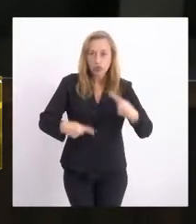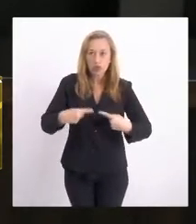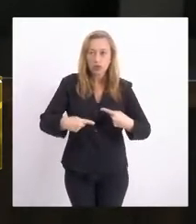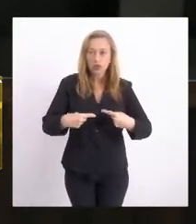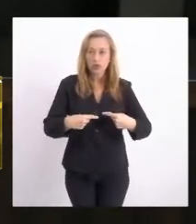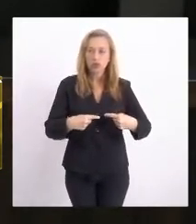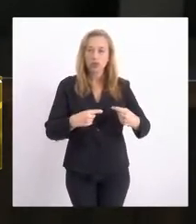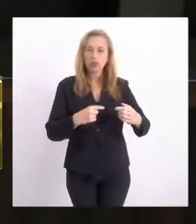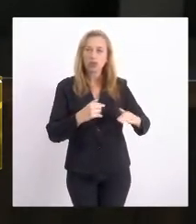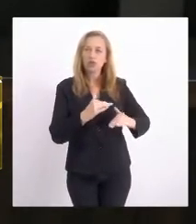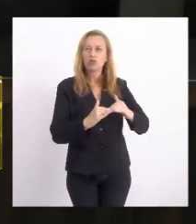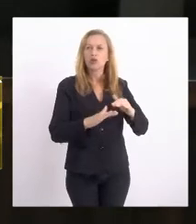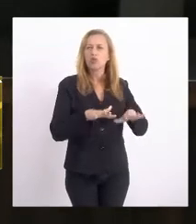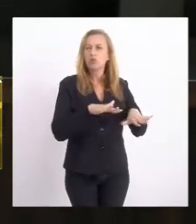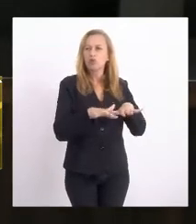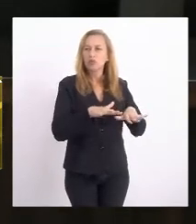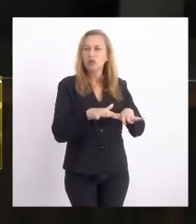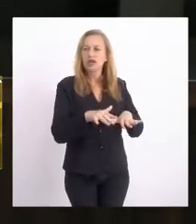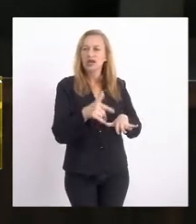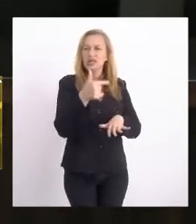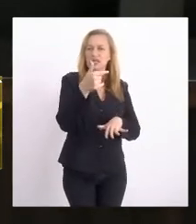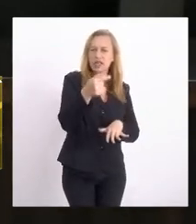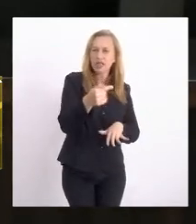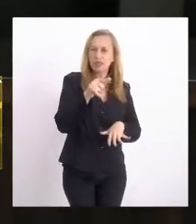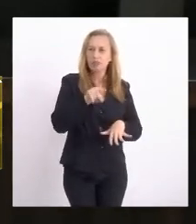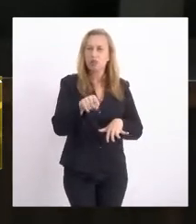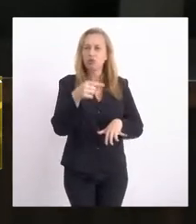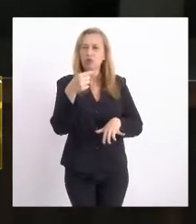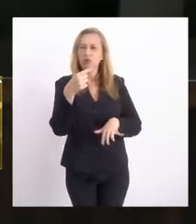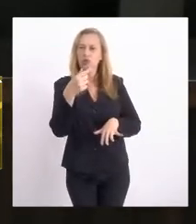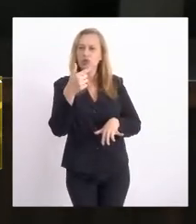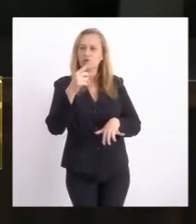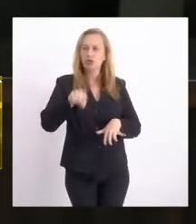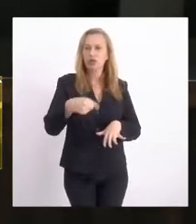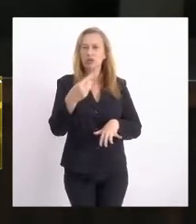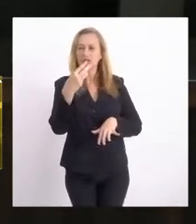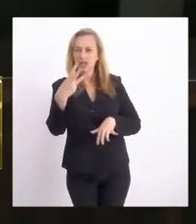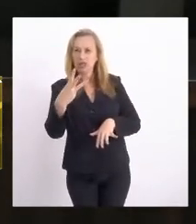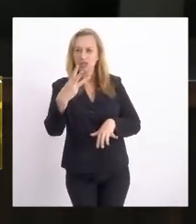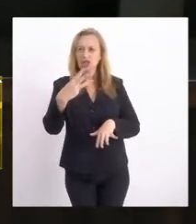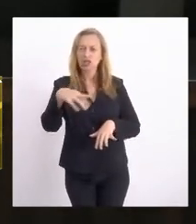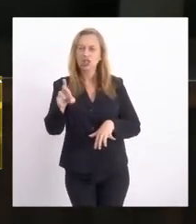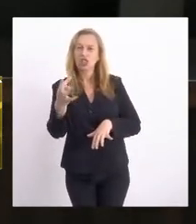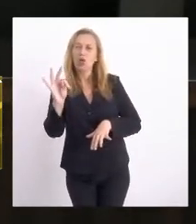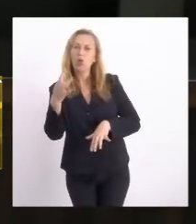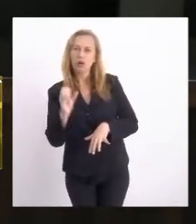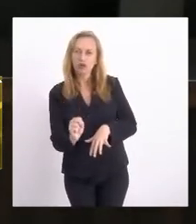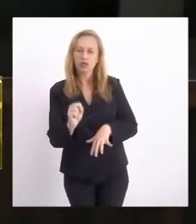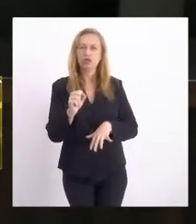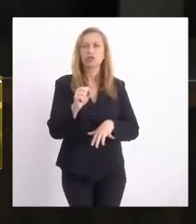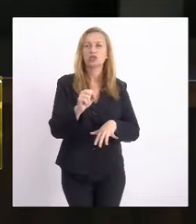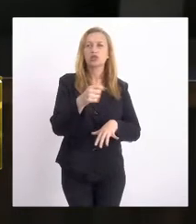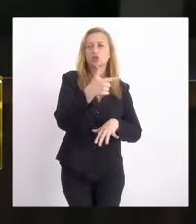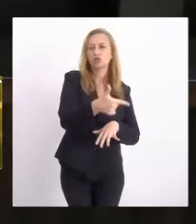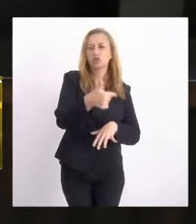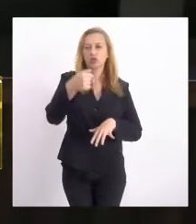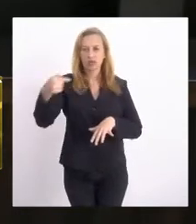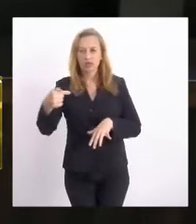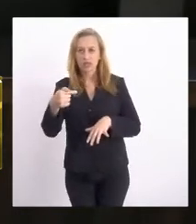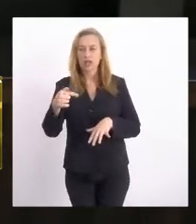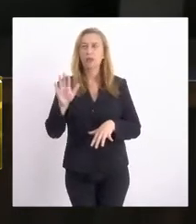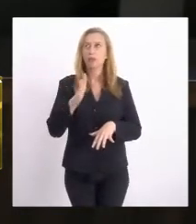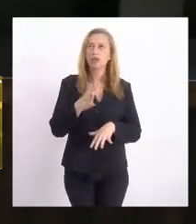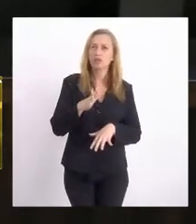movimentou o 7,6 trilhões em 2017 representando aproximadamente